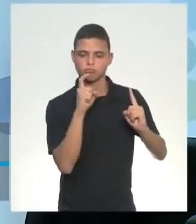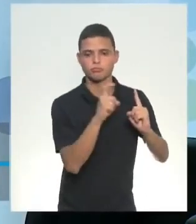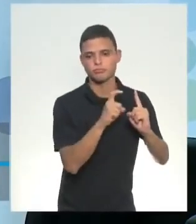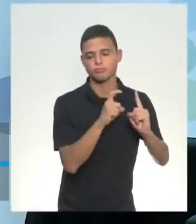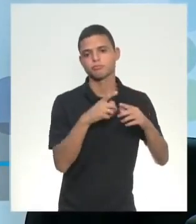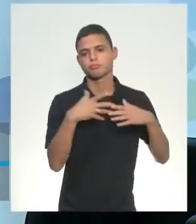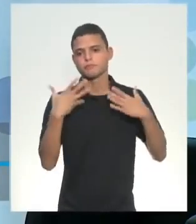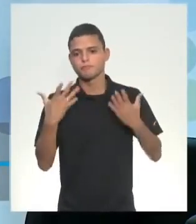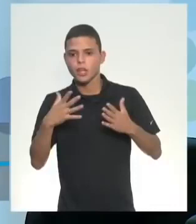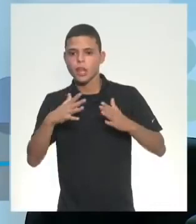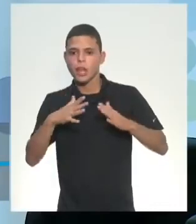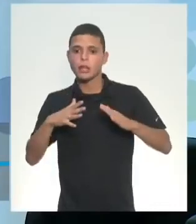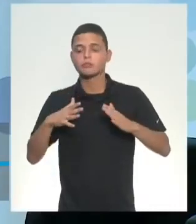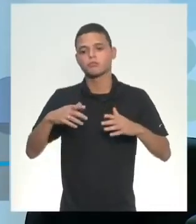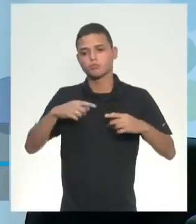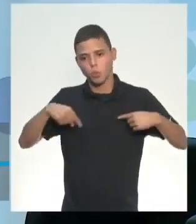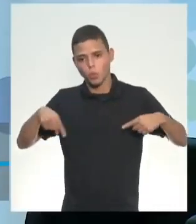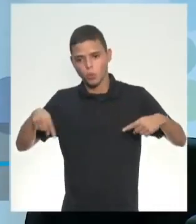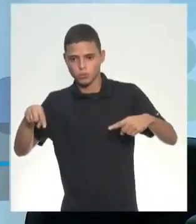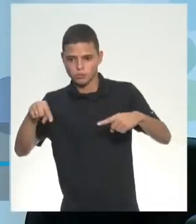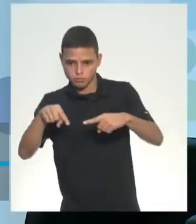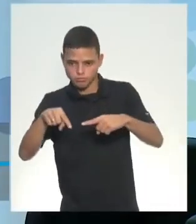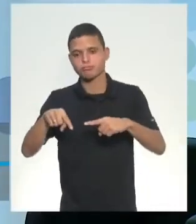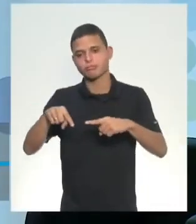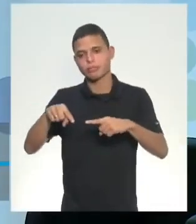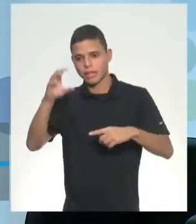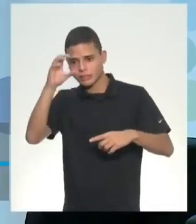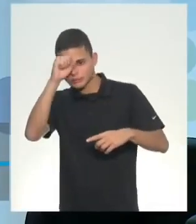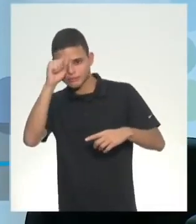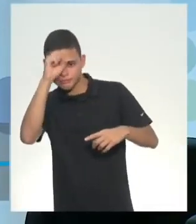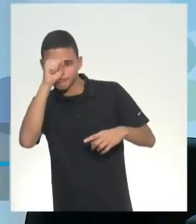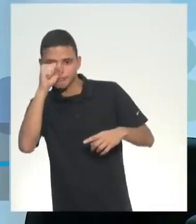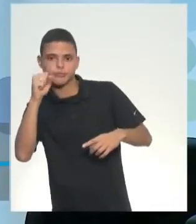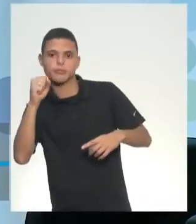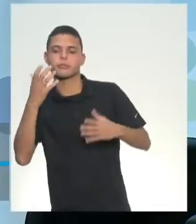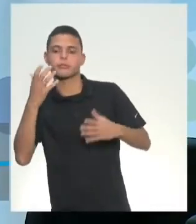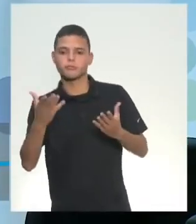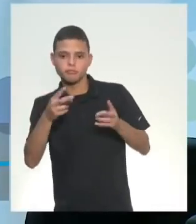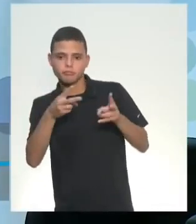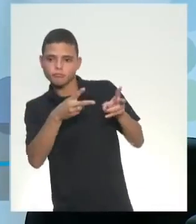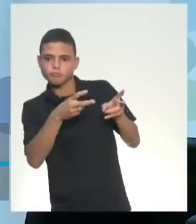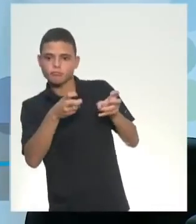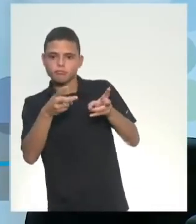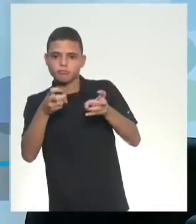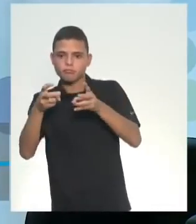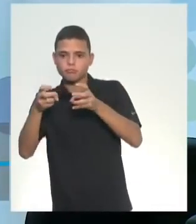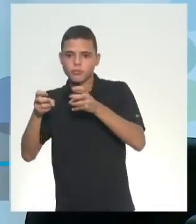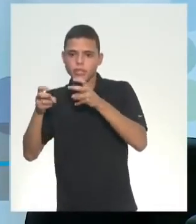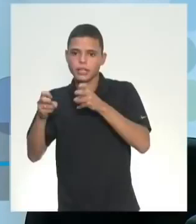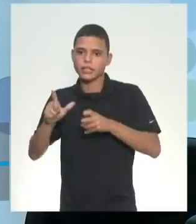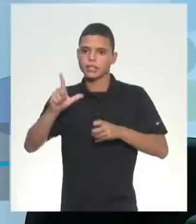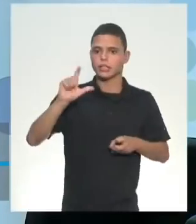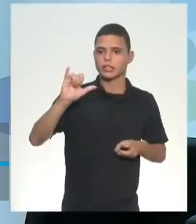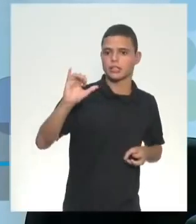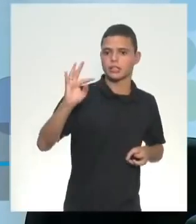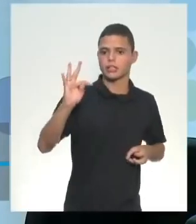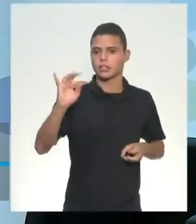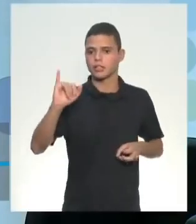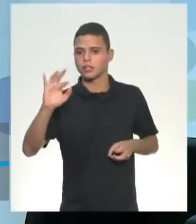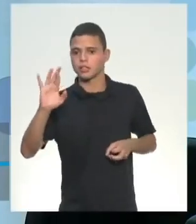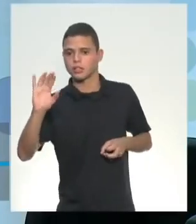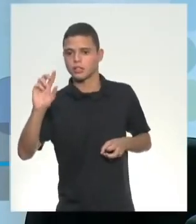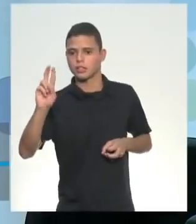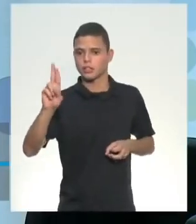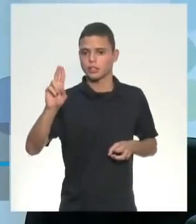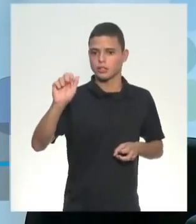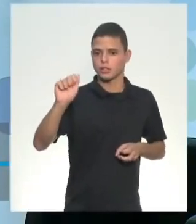isso que nossos alunos têm que gravar, que a literatura, sim, serve para denunciar os problemas sociais. E